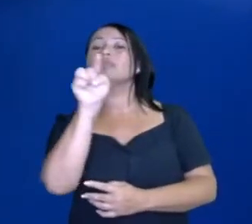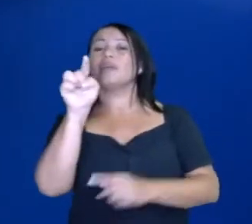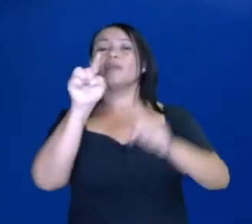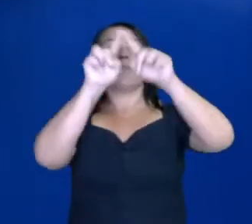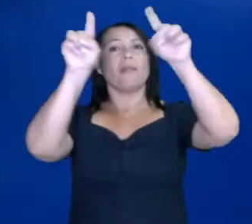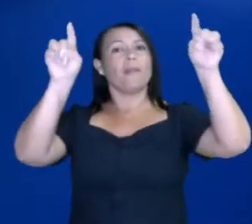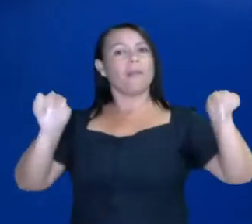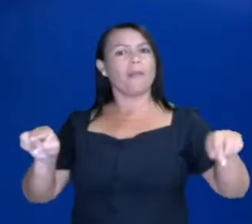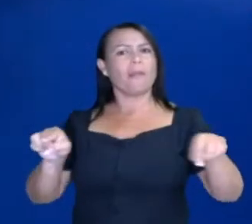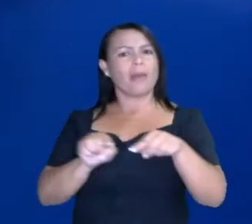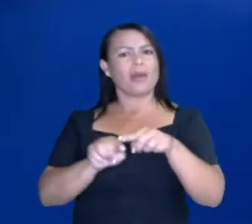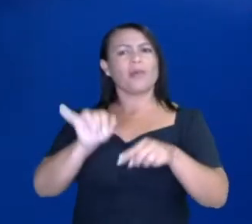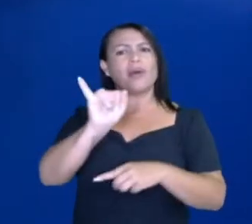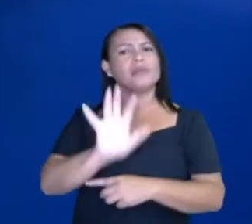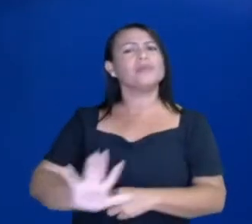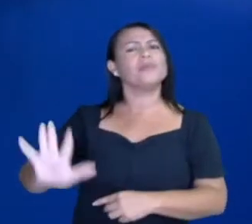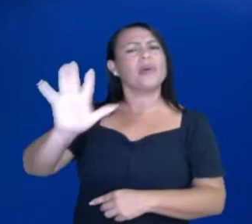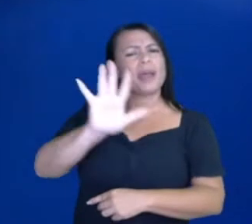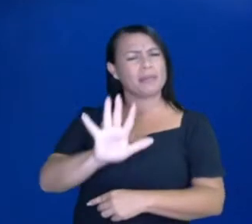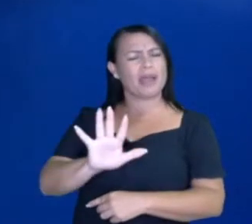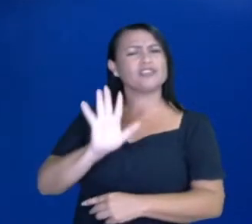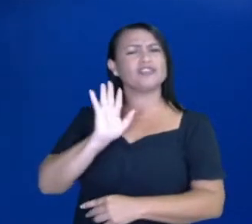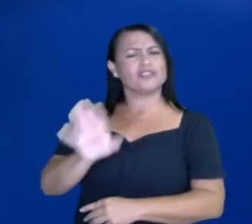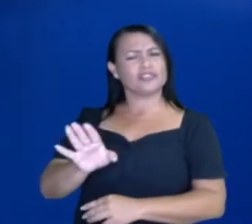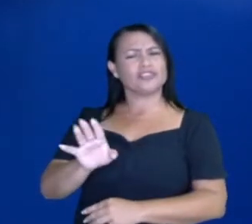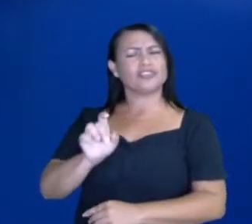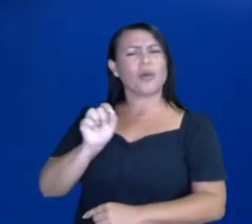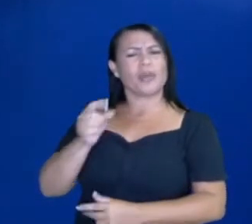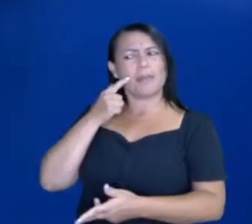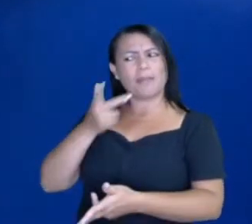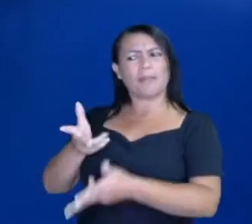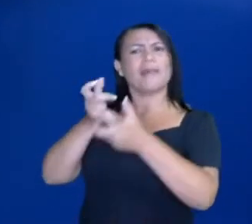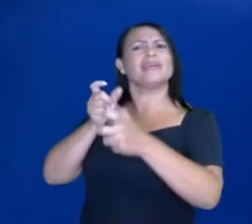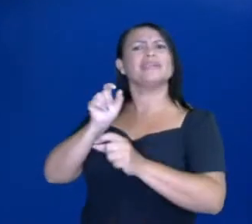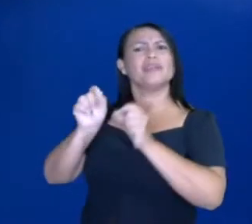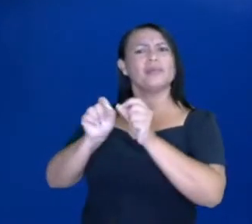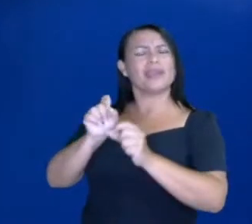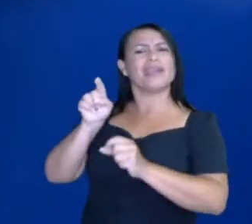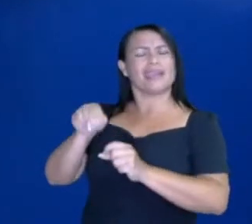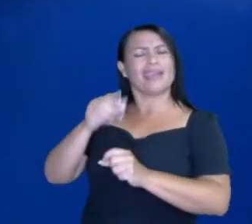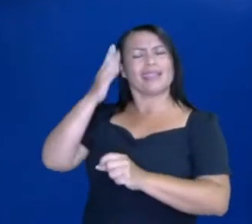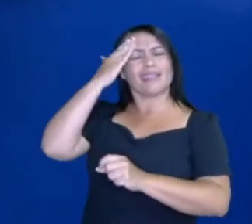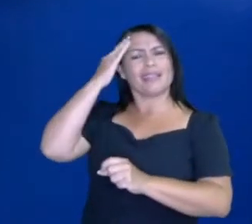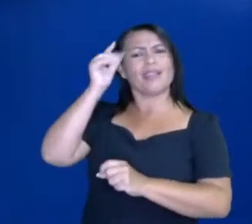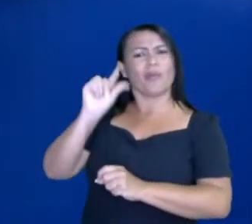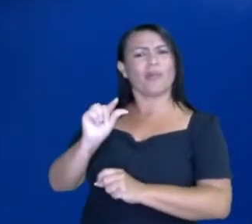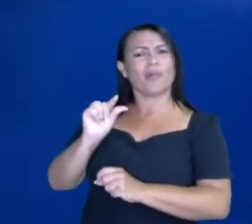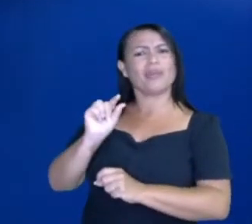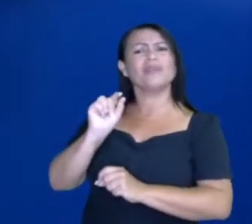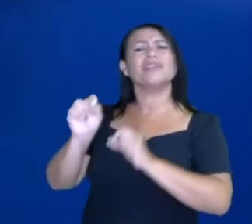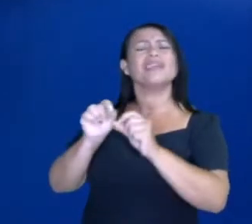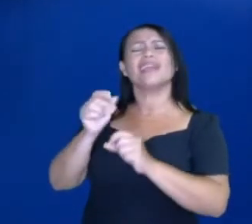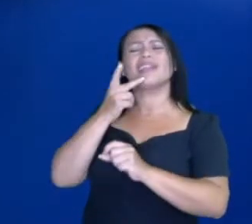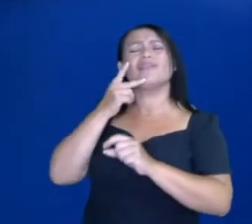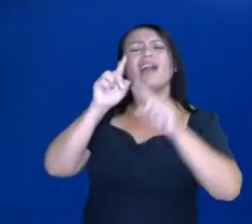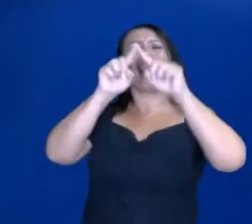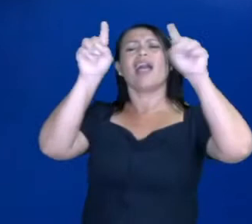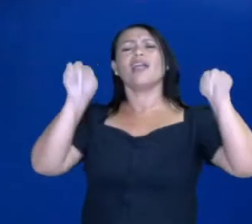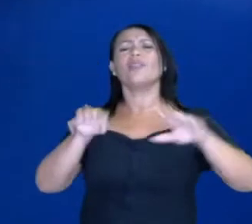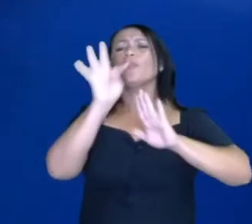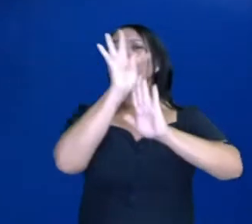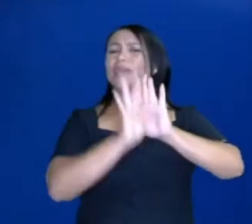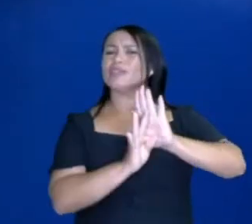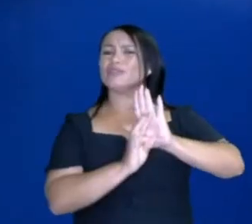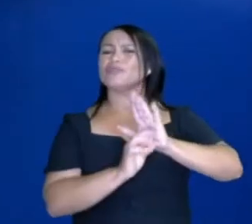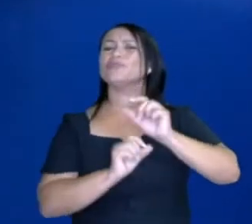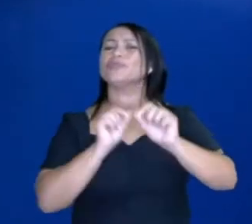Então, a imagem, por si só, já nos leva a entender um pouco sobre o que trata o texto,